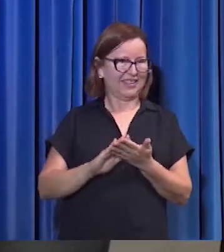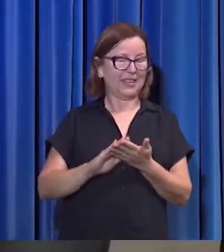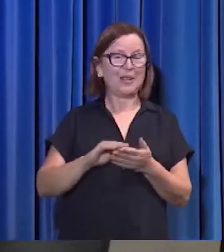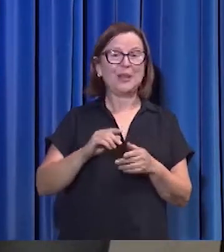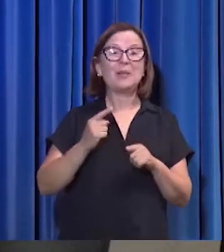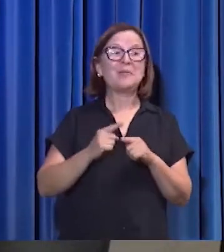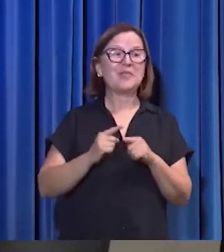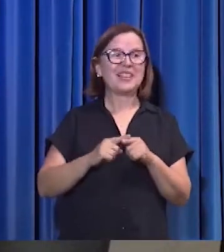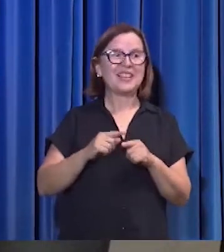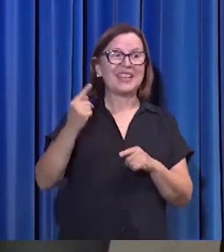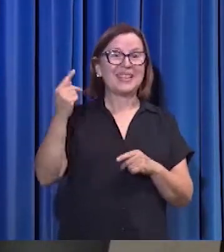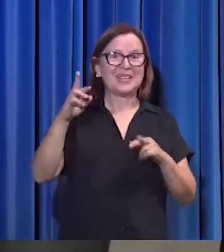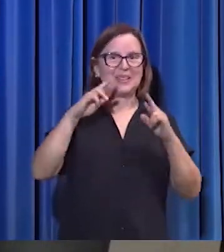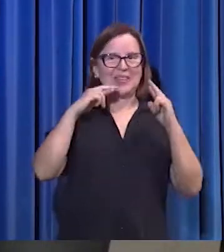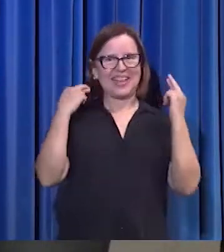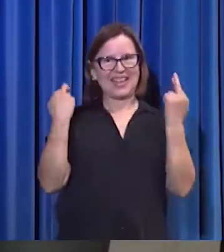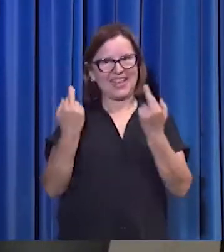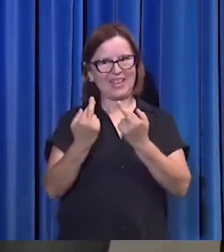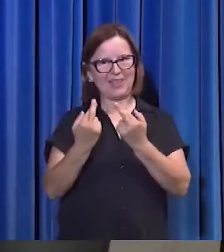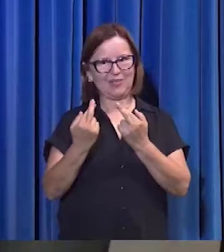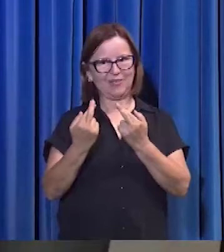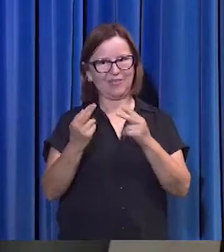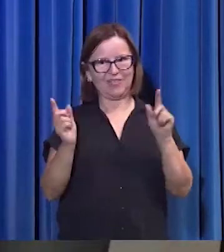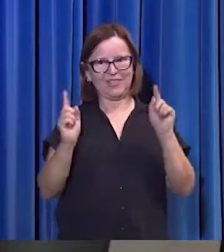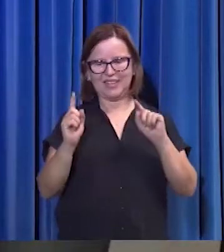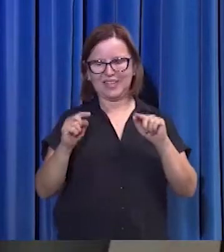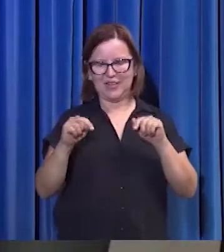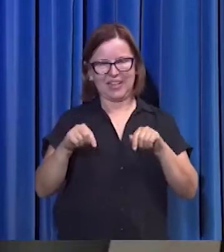reino não é deste mundo.